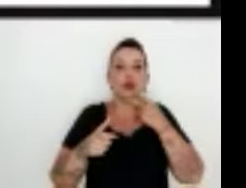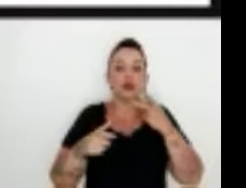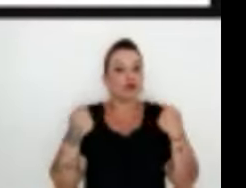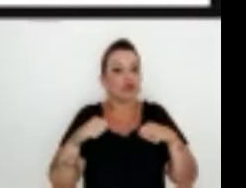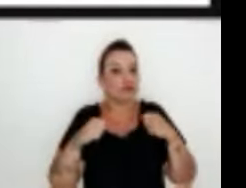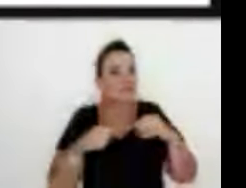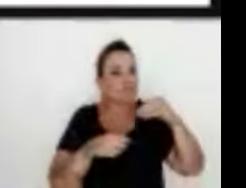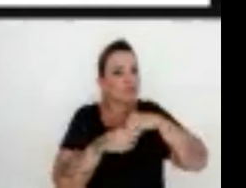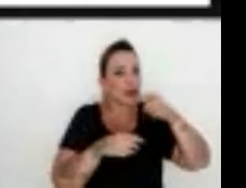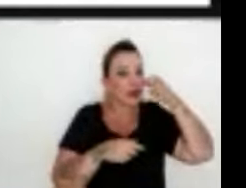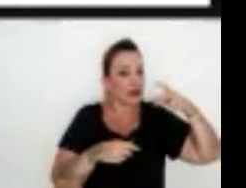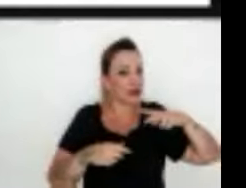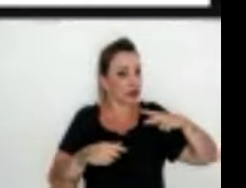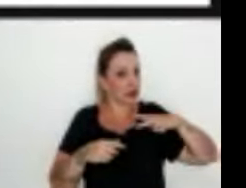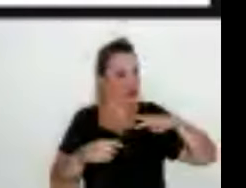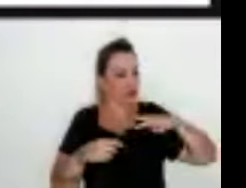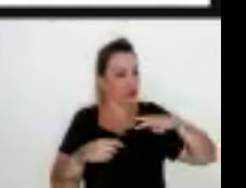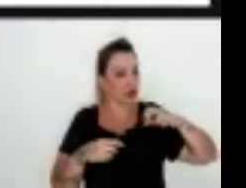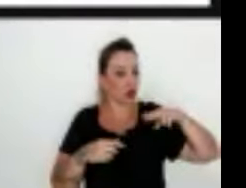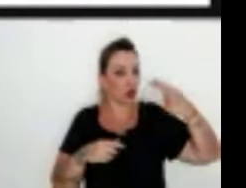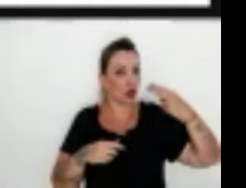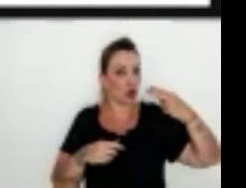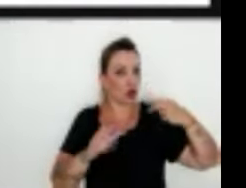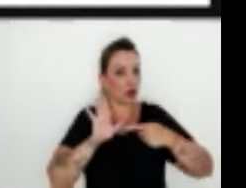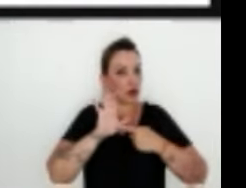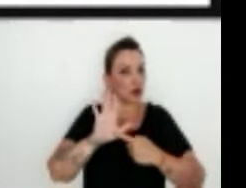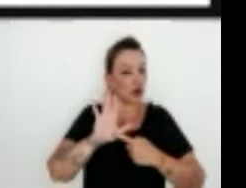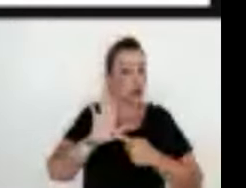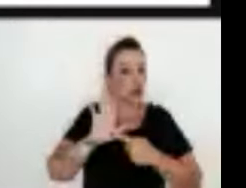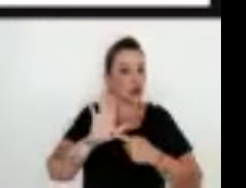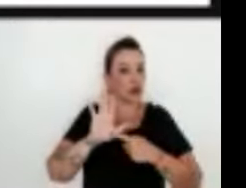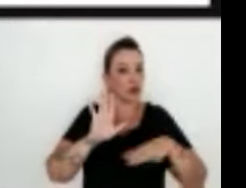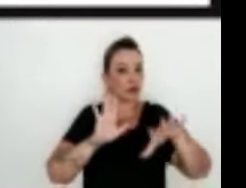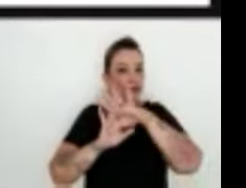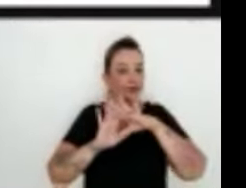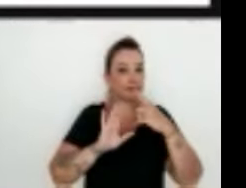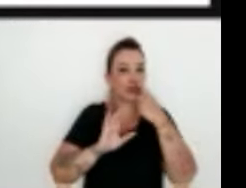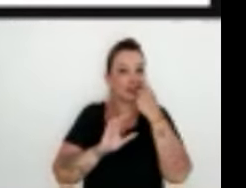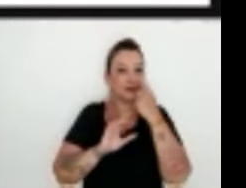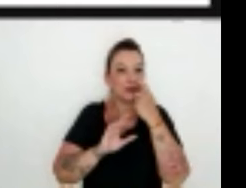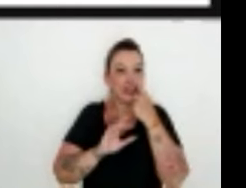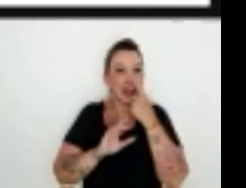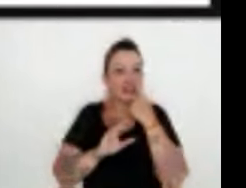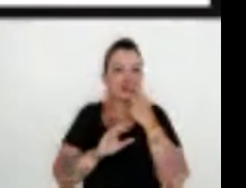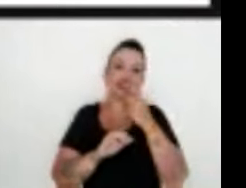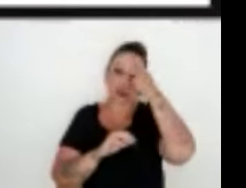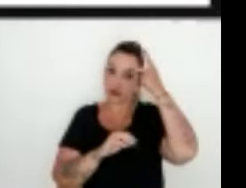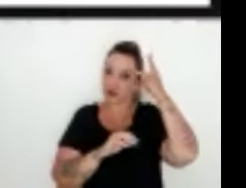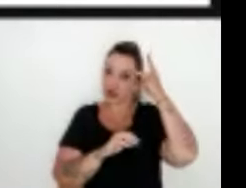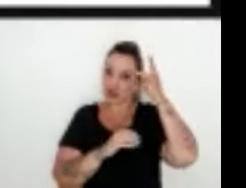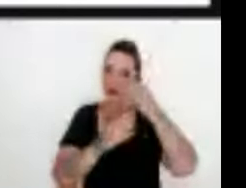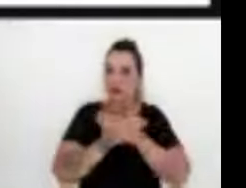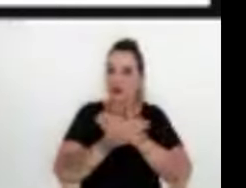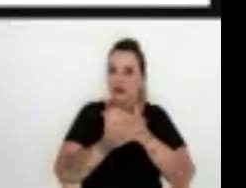interesses particulares, ou ainda expressão que designa a esfera da intimidade. As pessoas passam a ser alvo